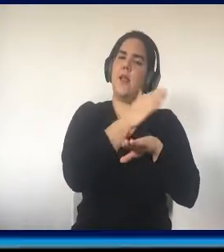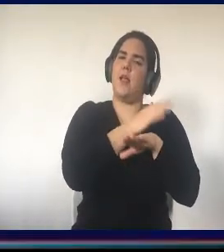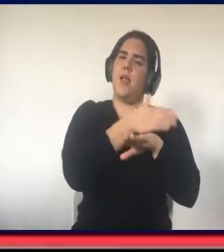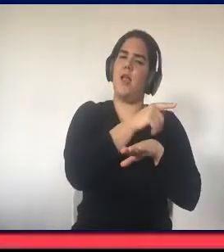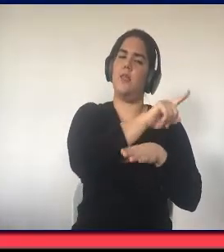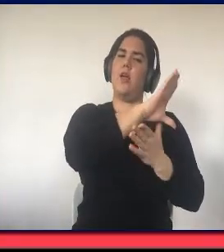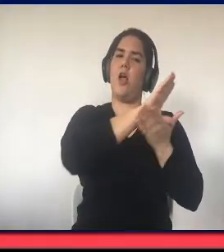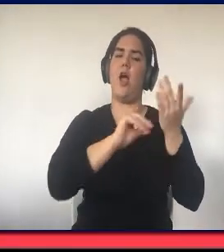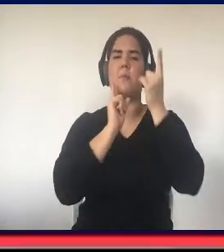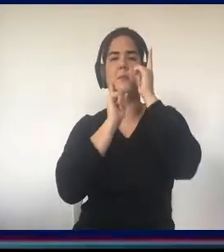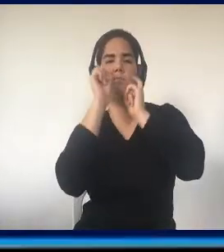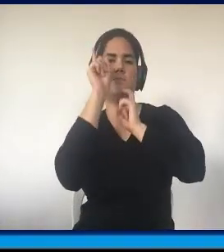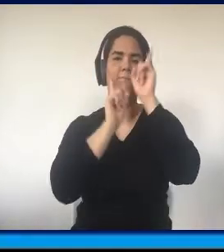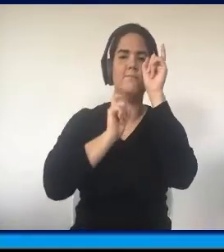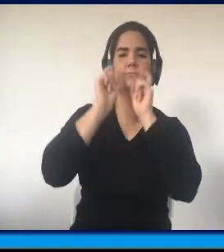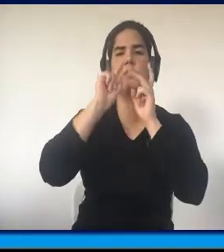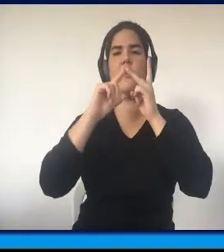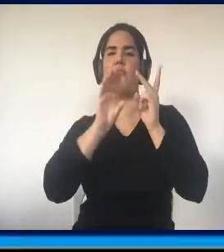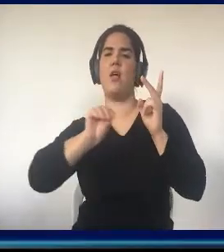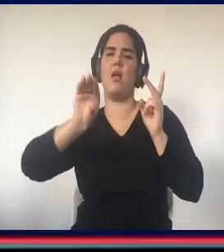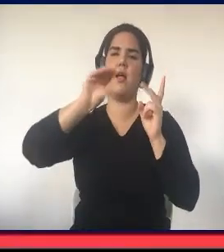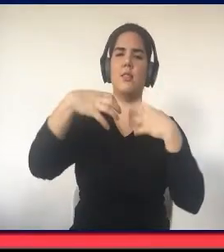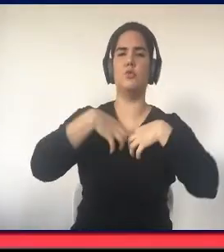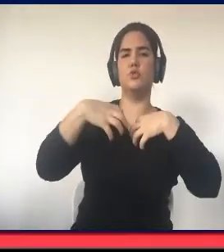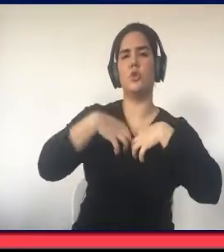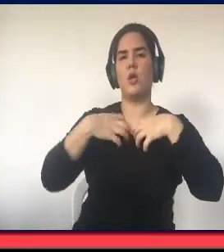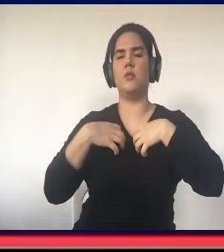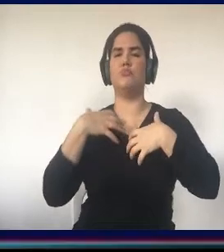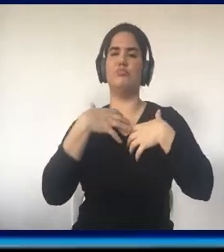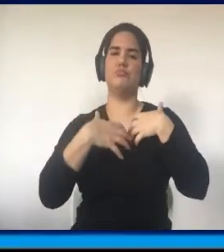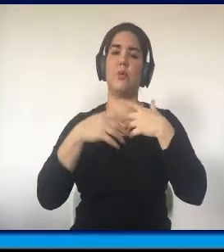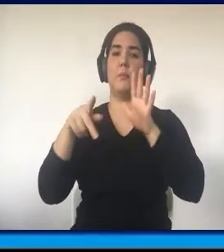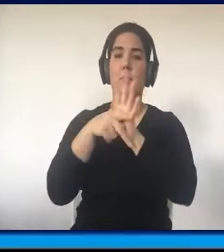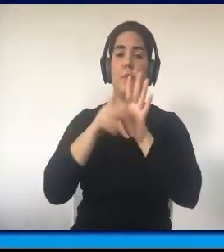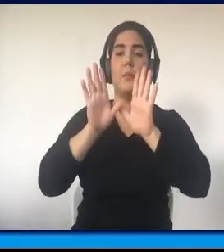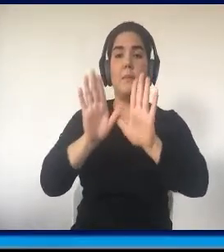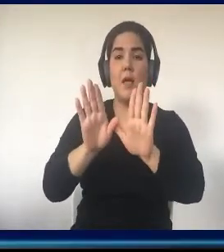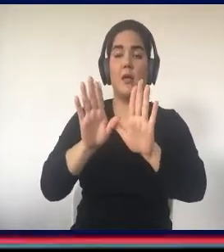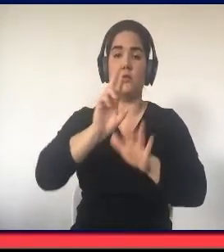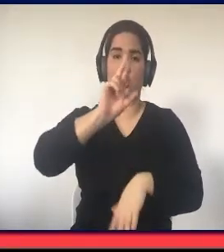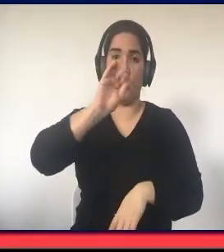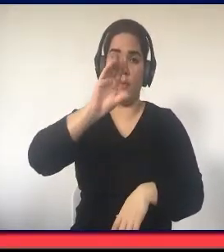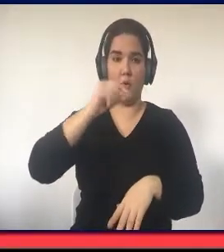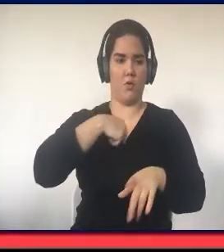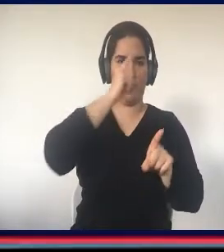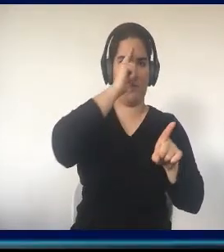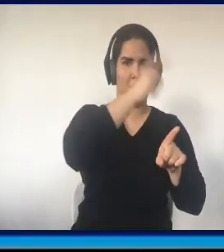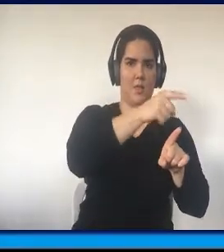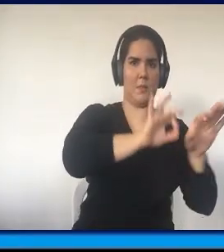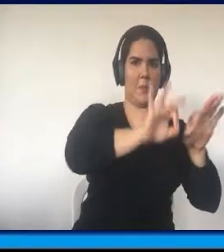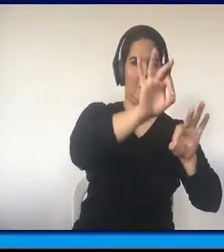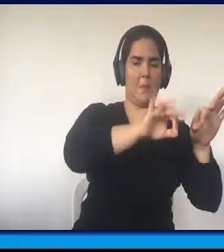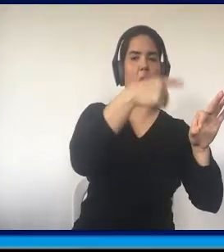a fala e tal, mas mesmo assim, um robô, ele só vai fazer o que a gente pedir. E aí, qual que é a habilidade que esse